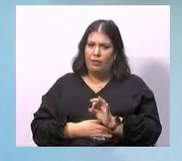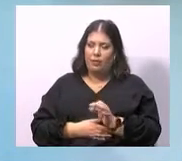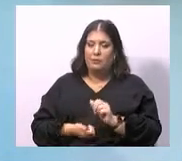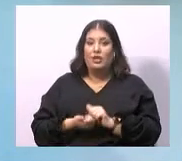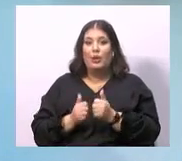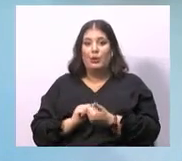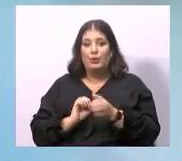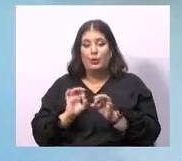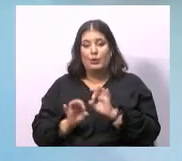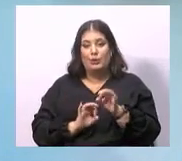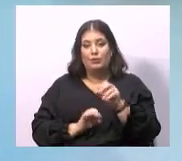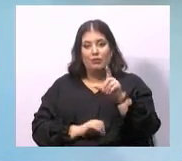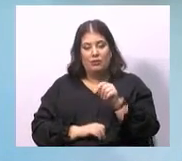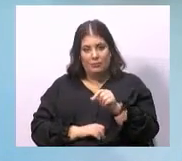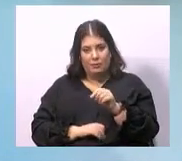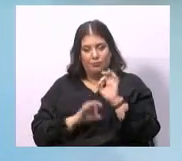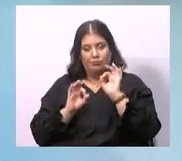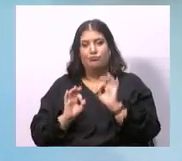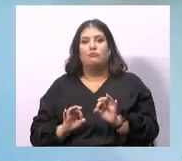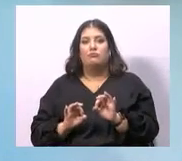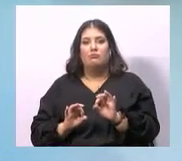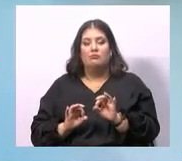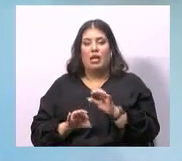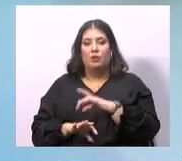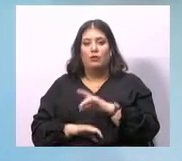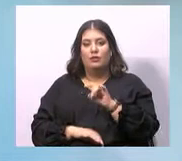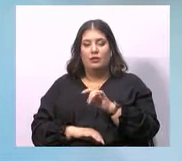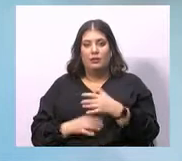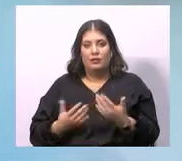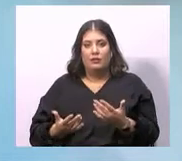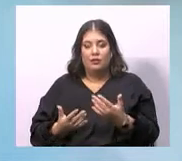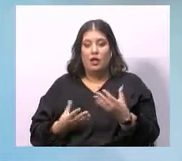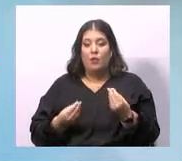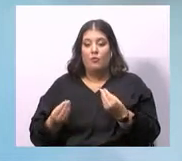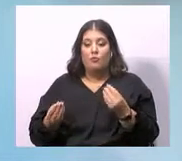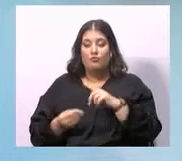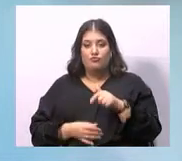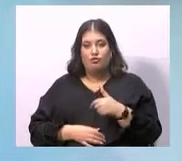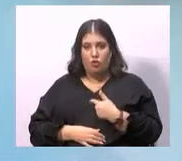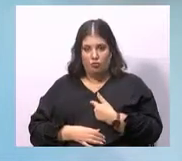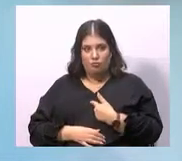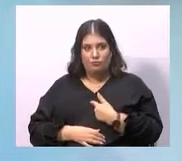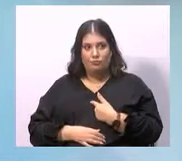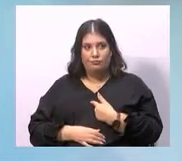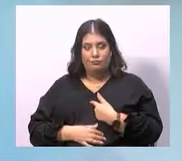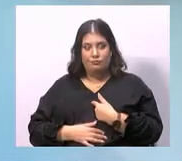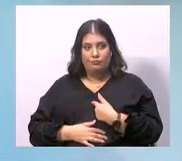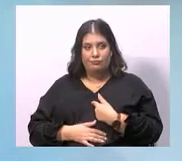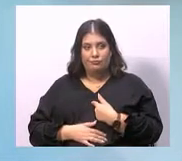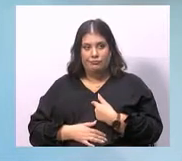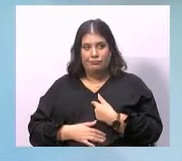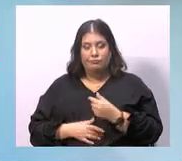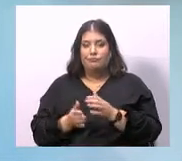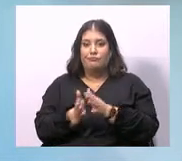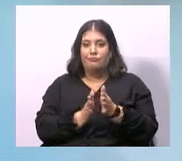adequar o tratamento correto à patologia em questão. Porque muitos de nós utilizamos aquelas